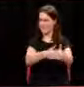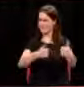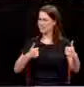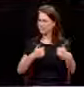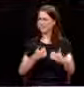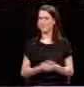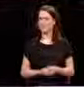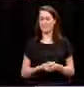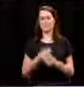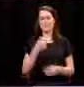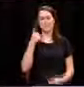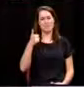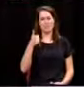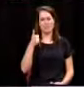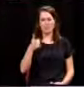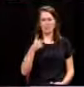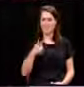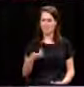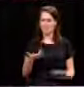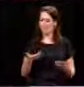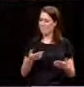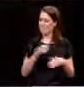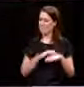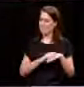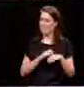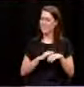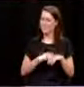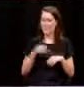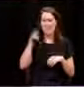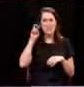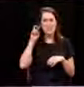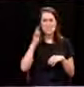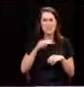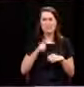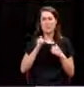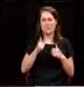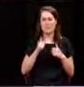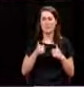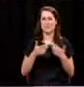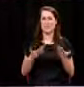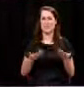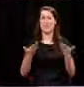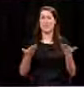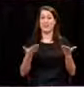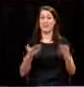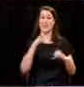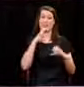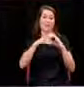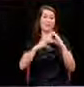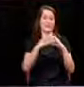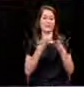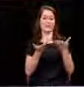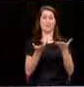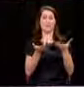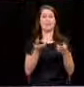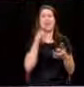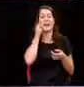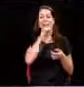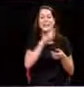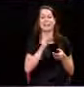este carinho. Quer dizer que o nosso trabalho não foi um esforço. E agora é a comunidade surda utilizar o serviço